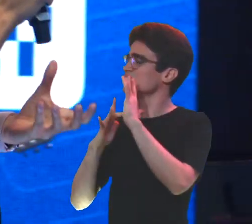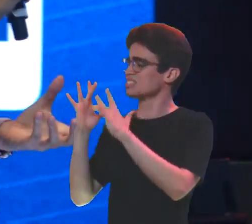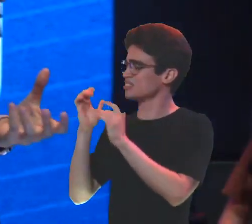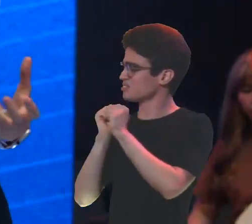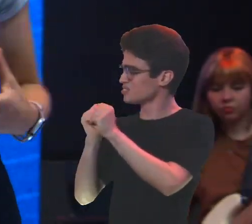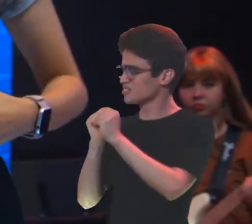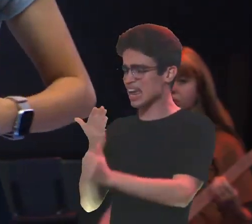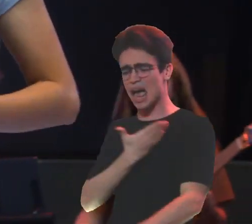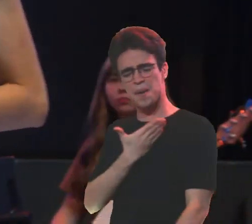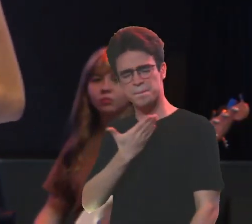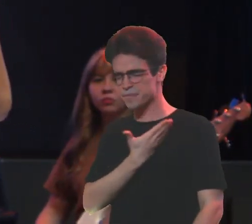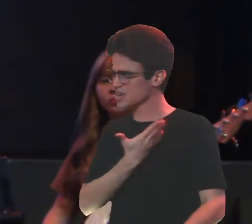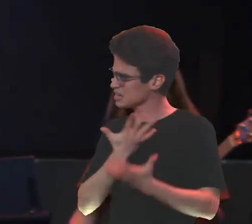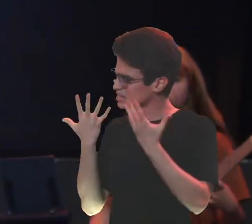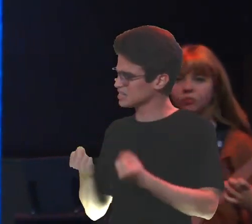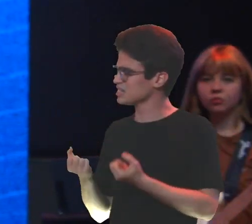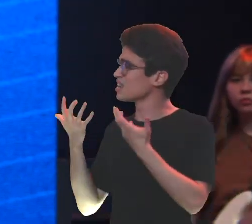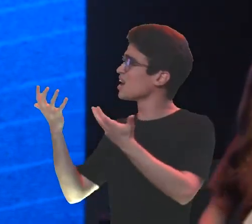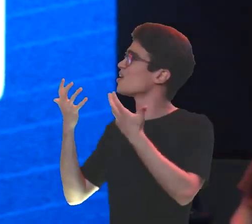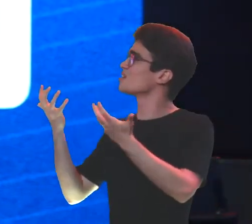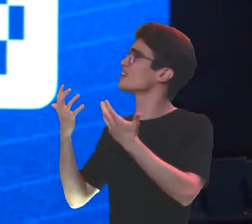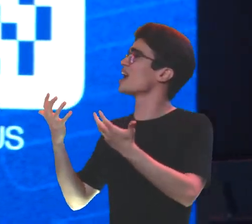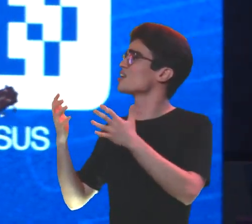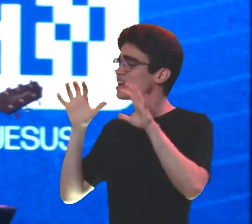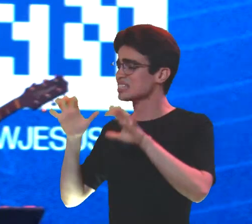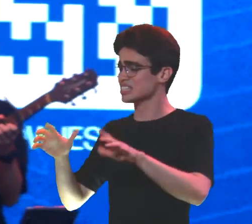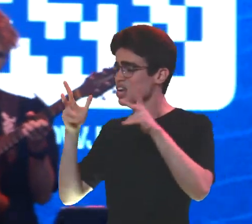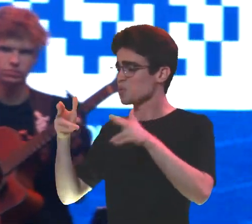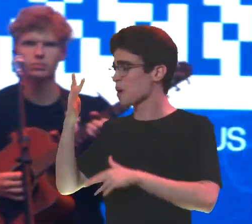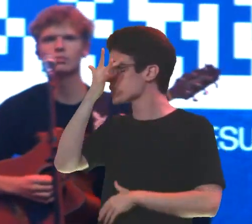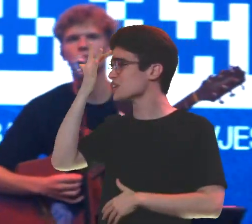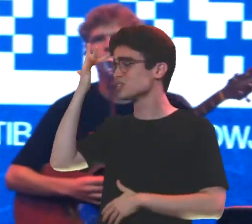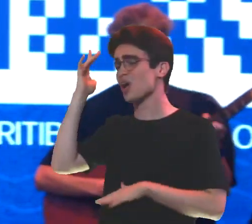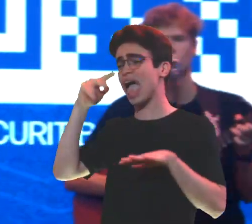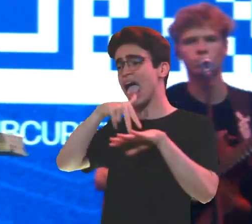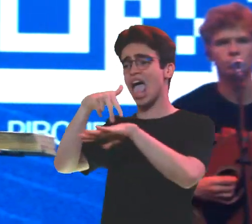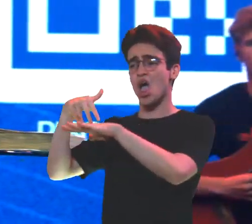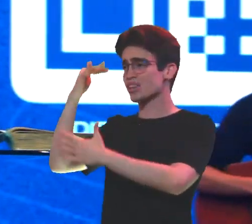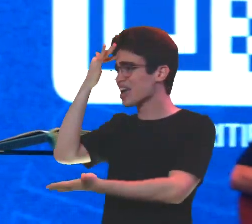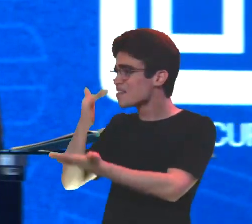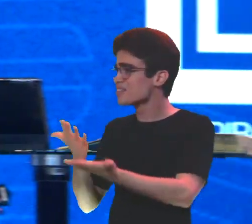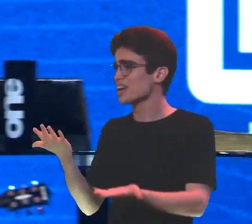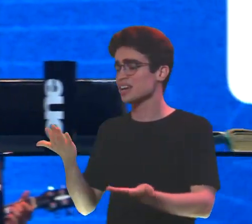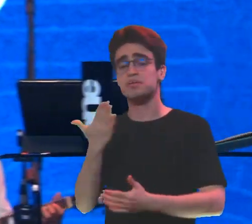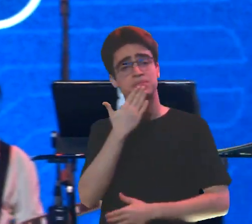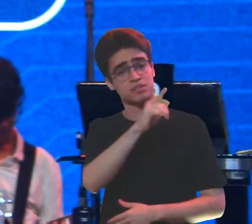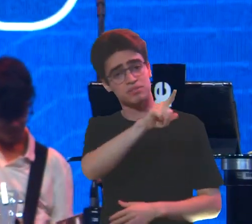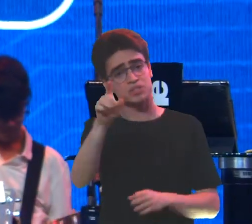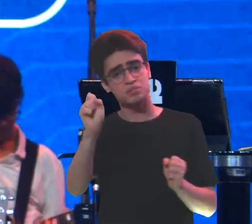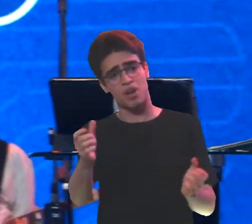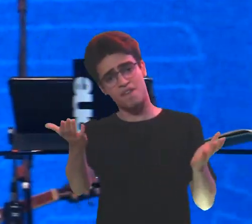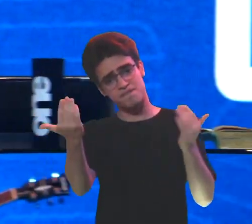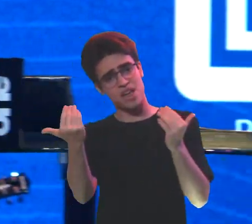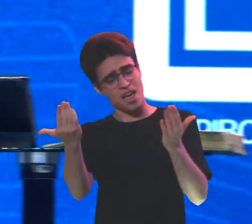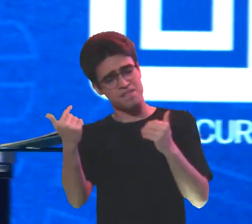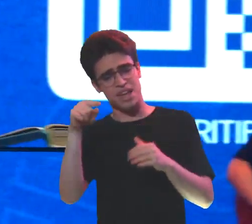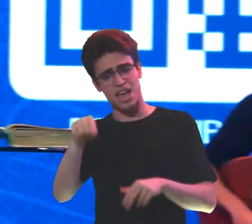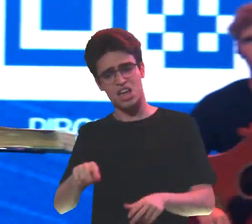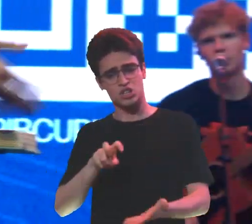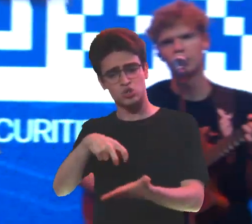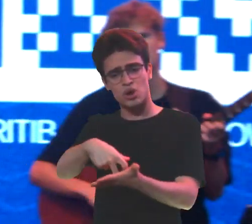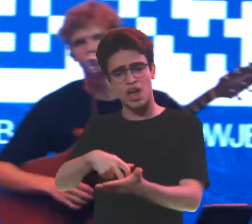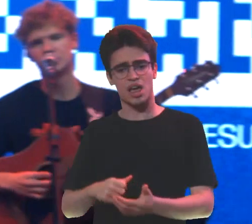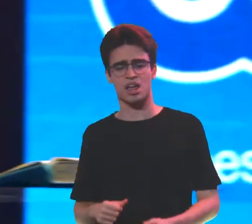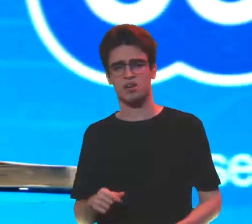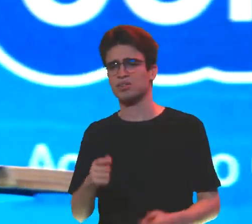amigo com quem o Senhor pode contar. Eu quero ser assim como esses heróis da fé. Eu quero te convidar, vem aqui pra frente. Se coloca aqui de joelhos. Não